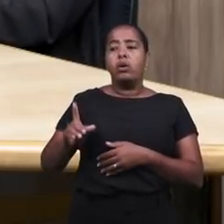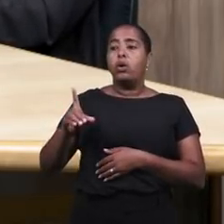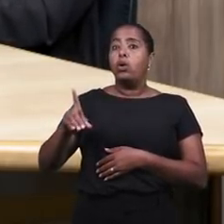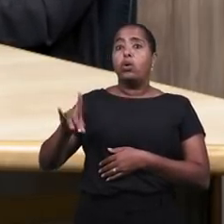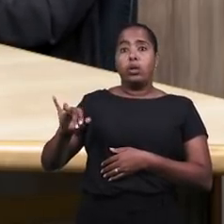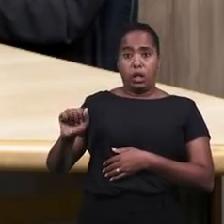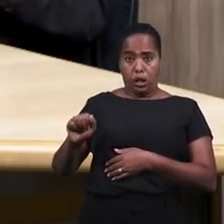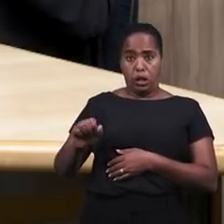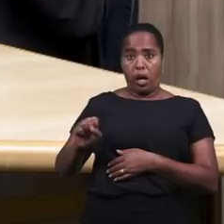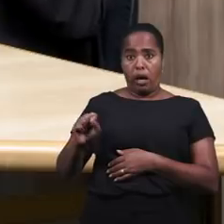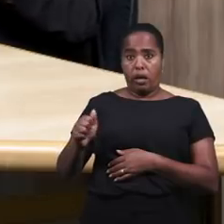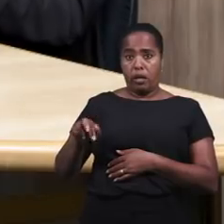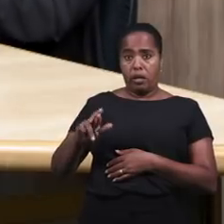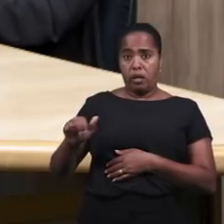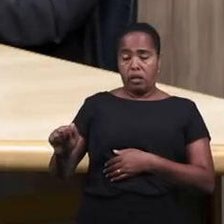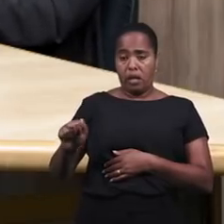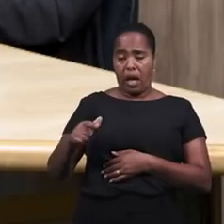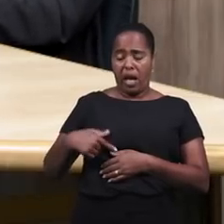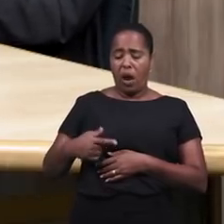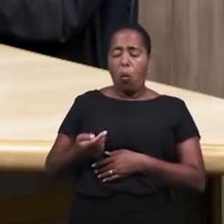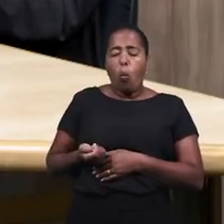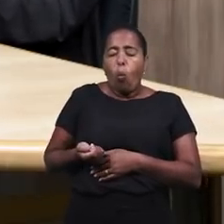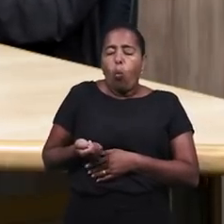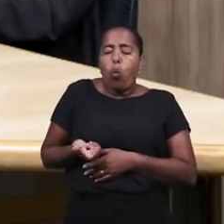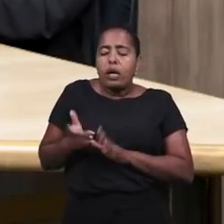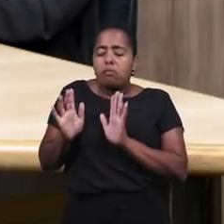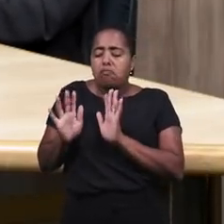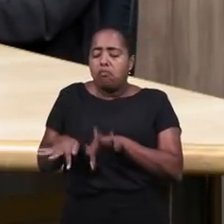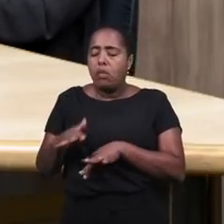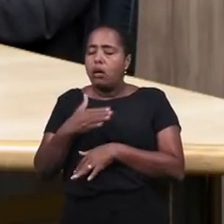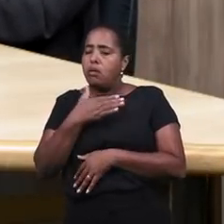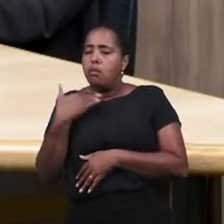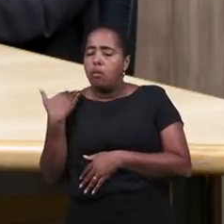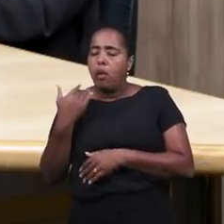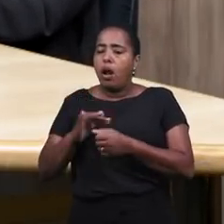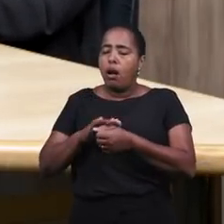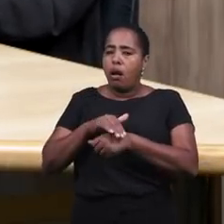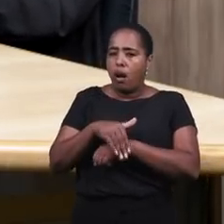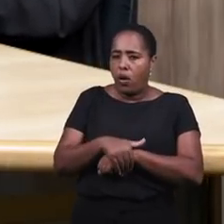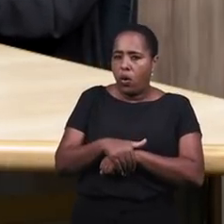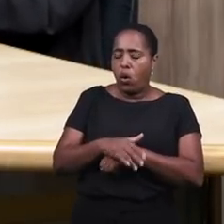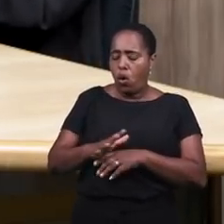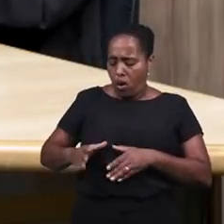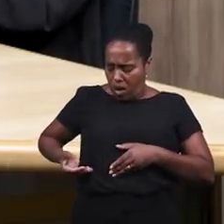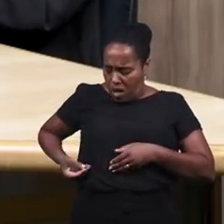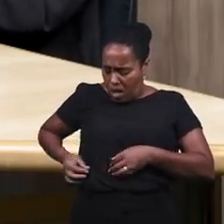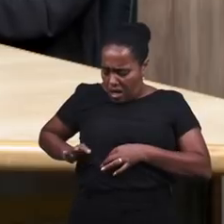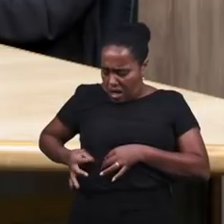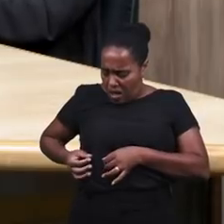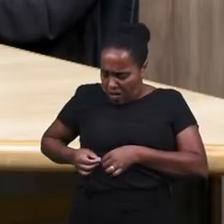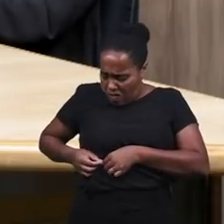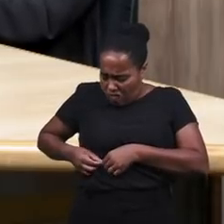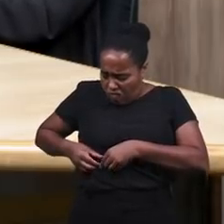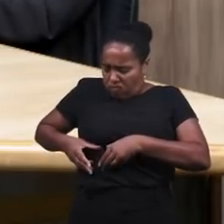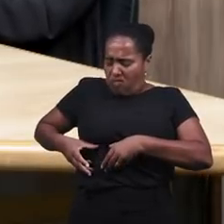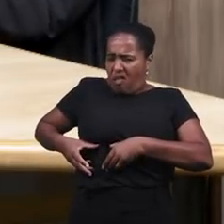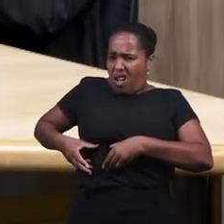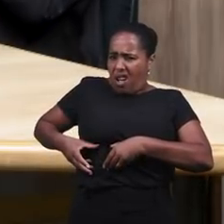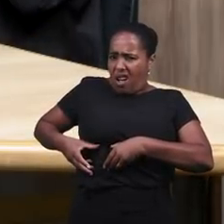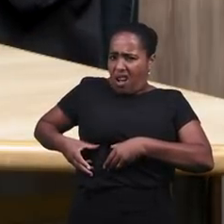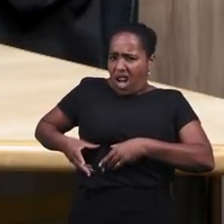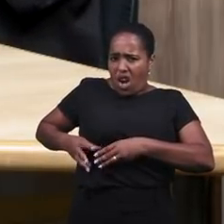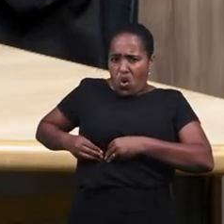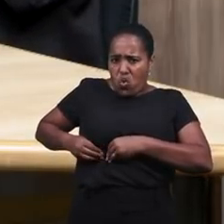aí chegou um dia, ela entrou na fase terminal. Naquela noite a ferida não fechava e tal.